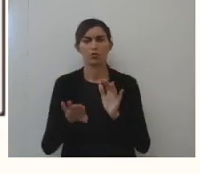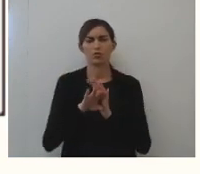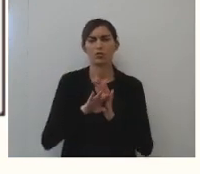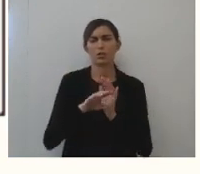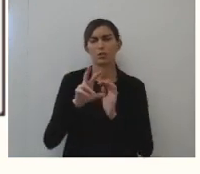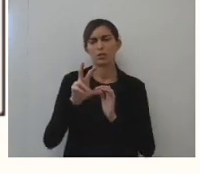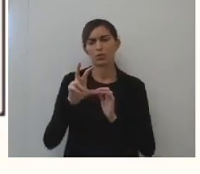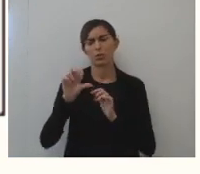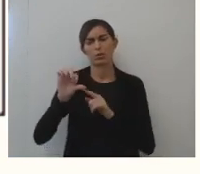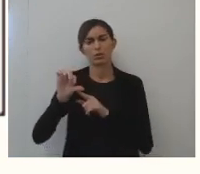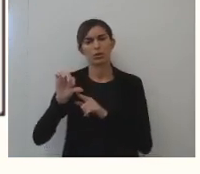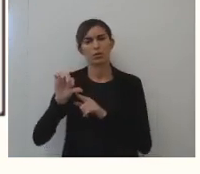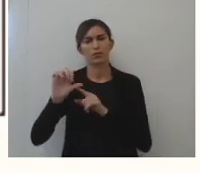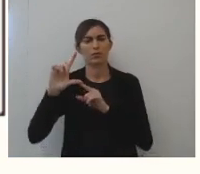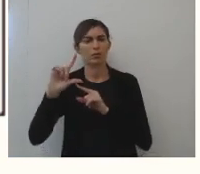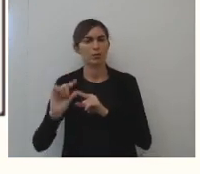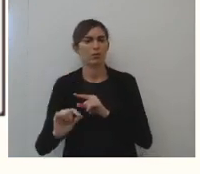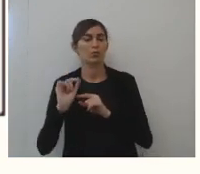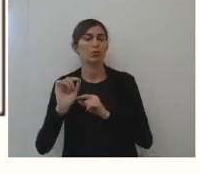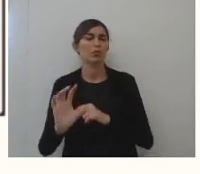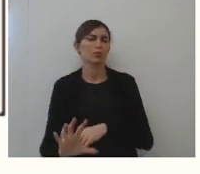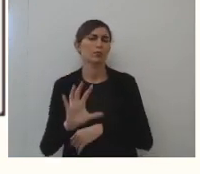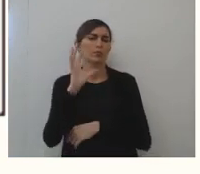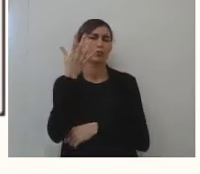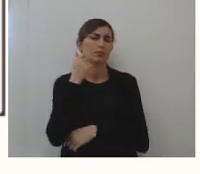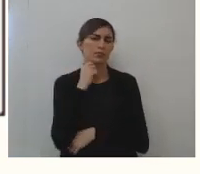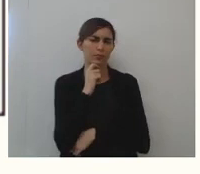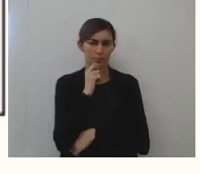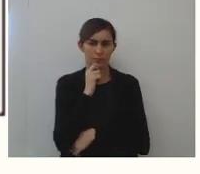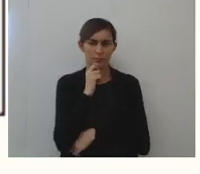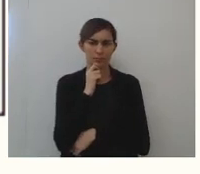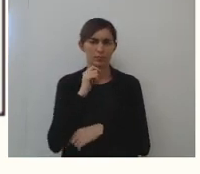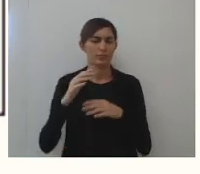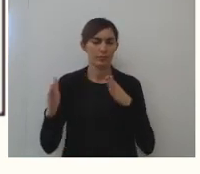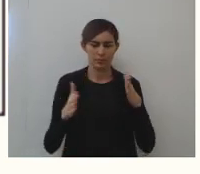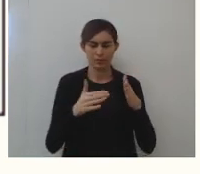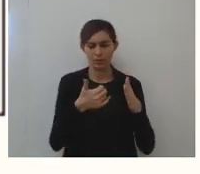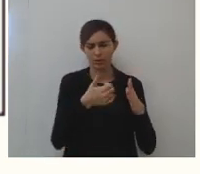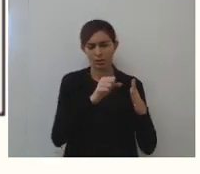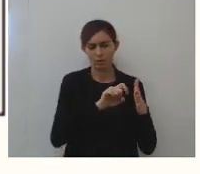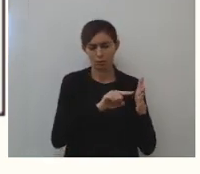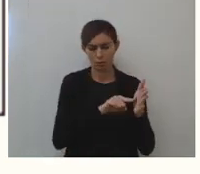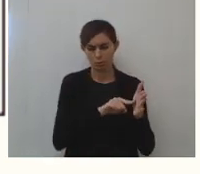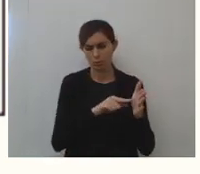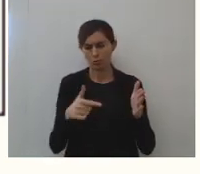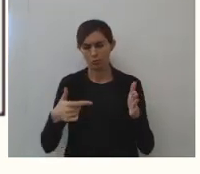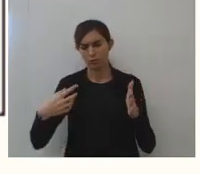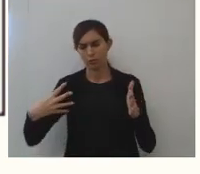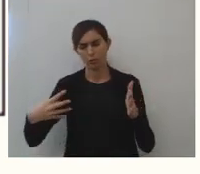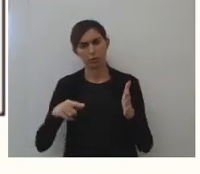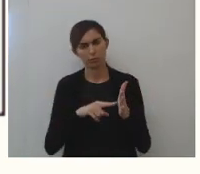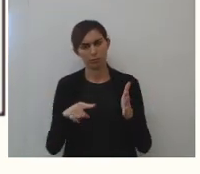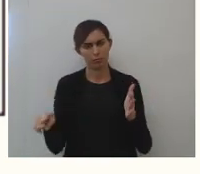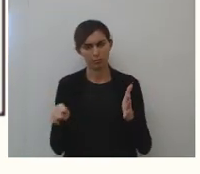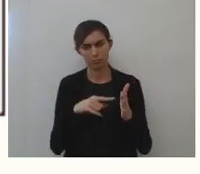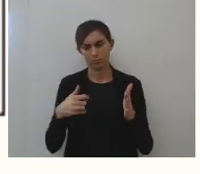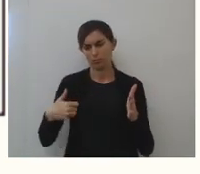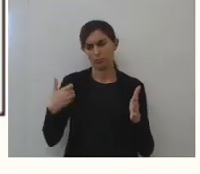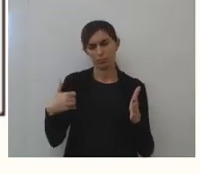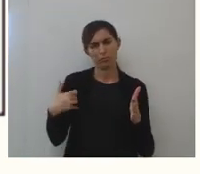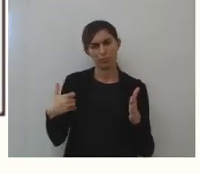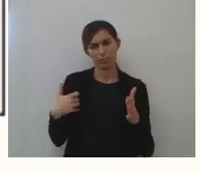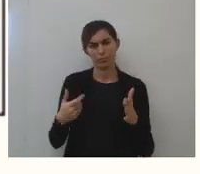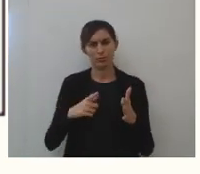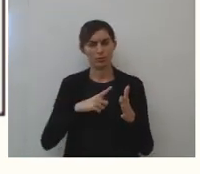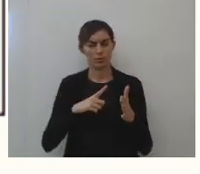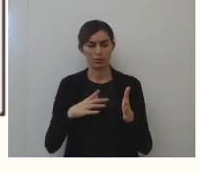aos 59 anos. Então, o que é que acontece? Entre os 18 e os 24 anos, a gente vai